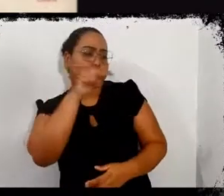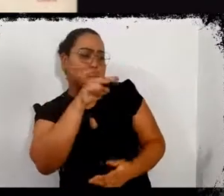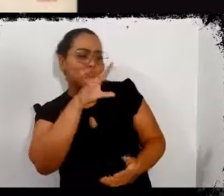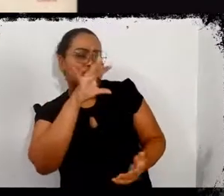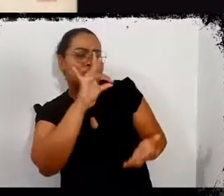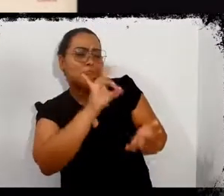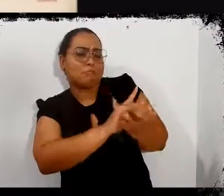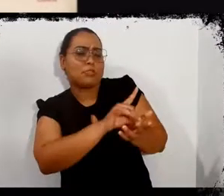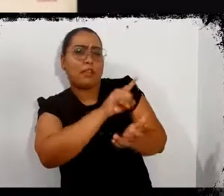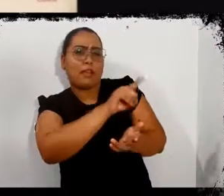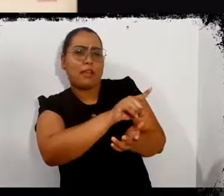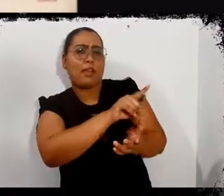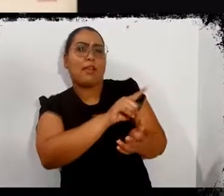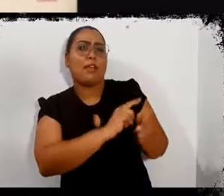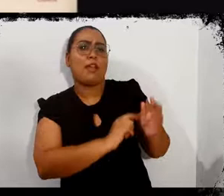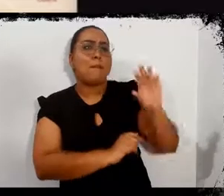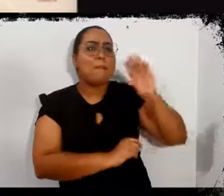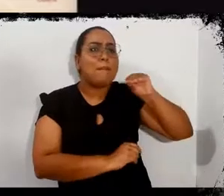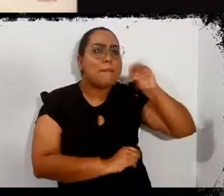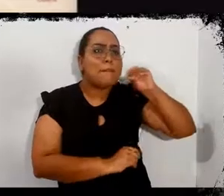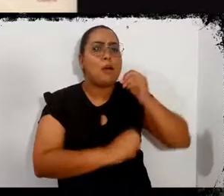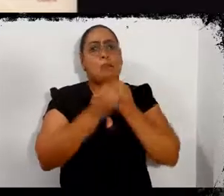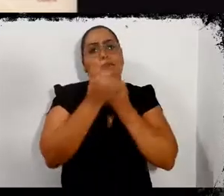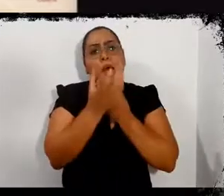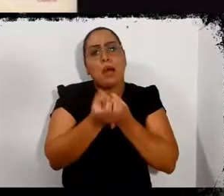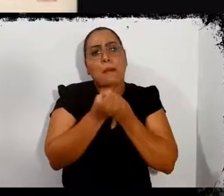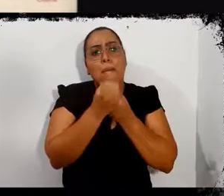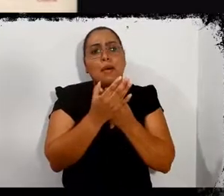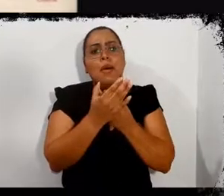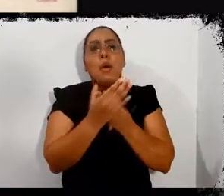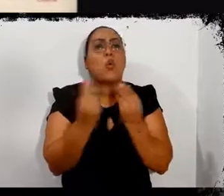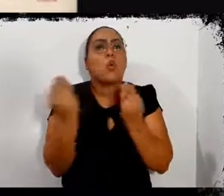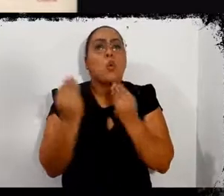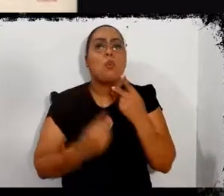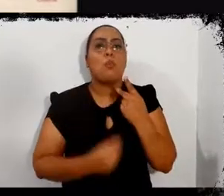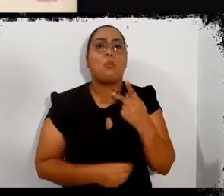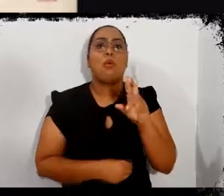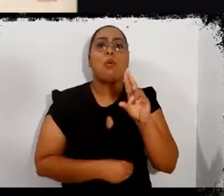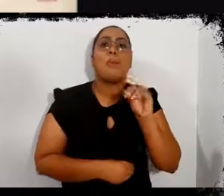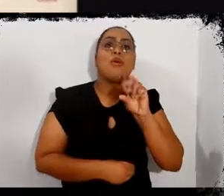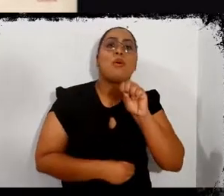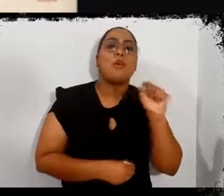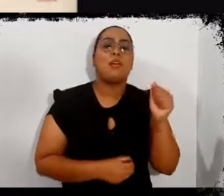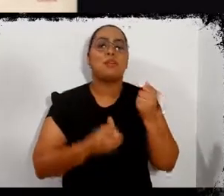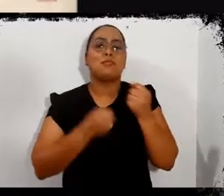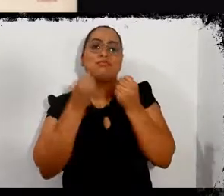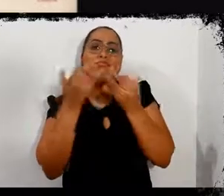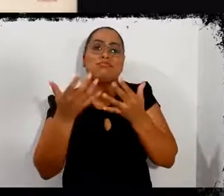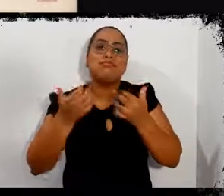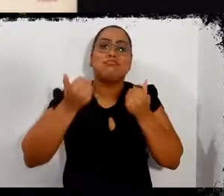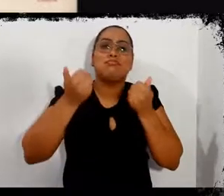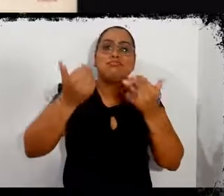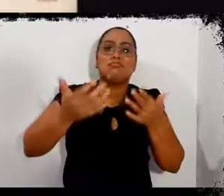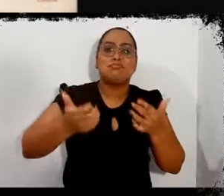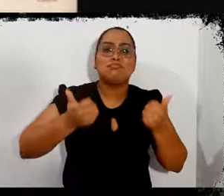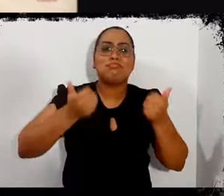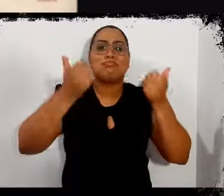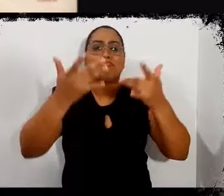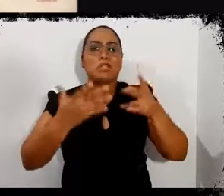apresentam uma linguagem que permanece fluida, aberta, dotada